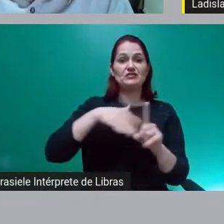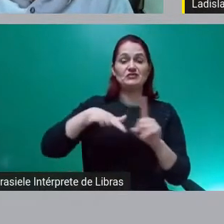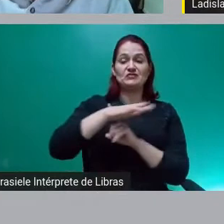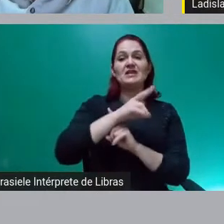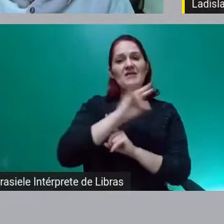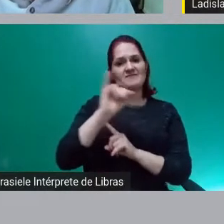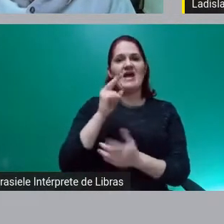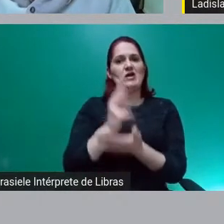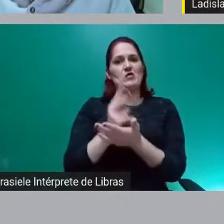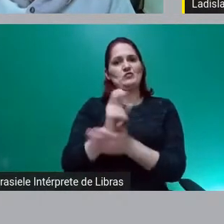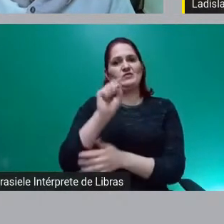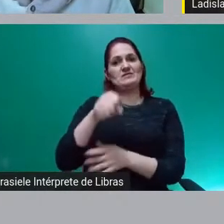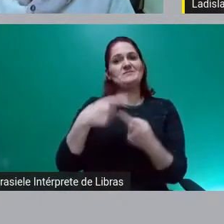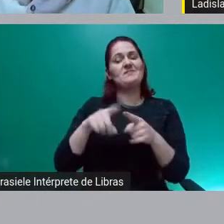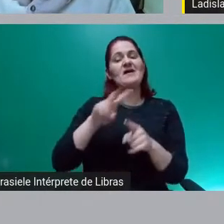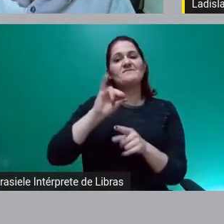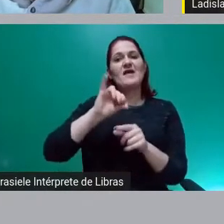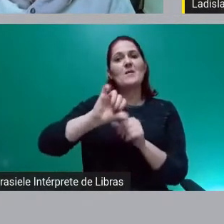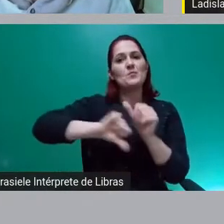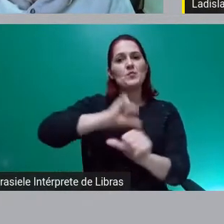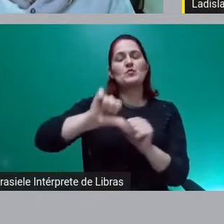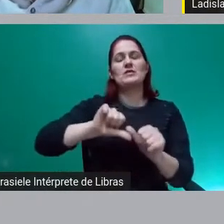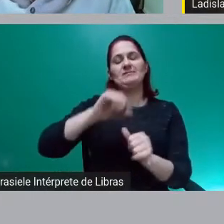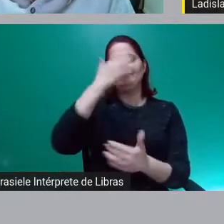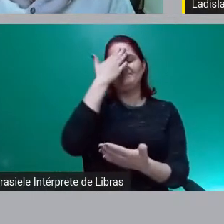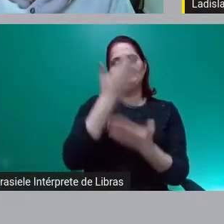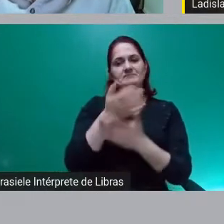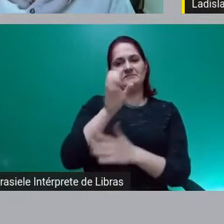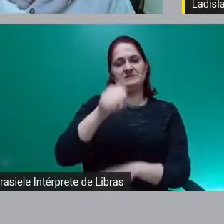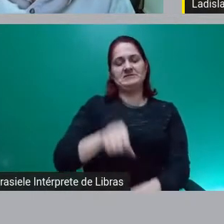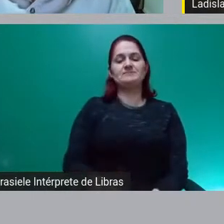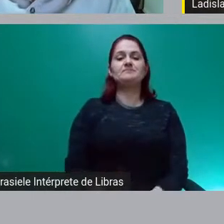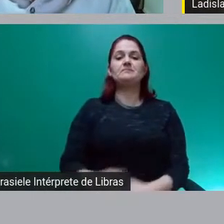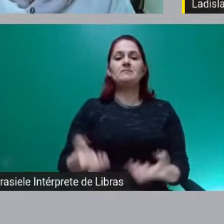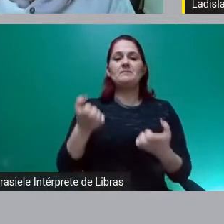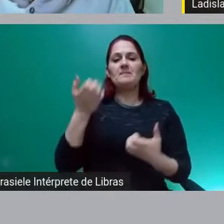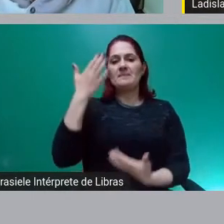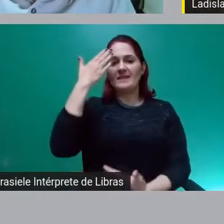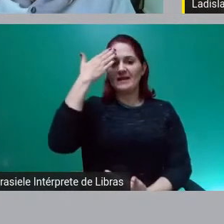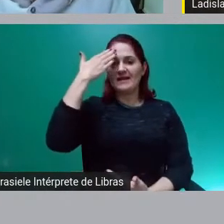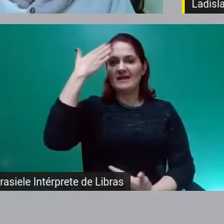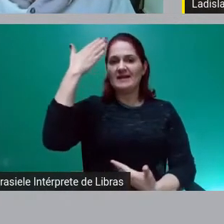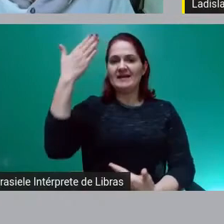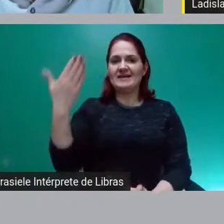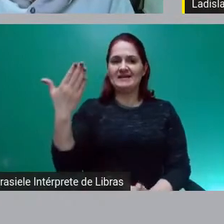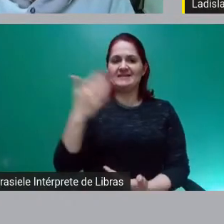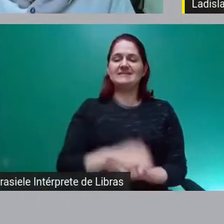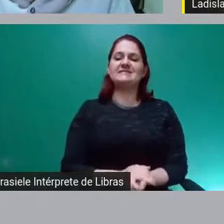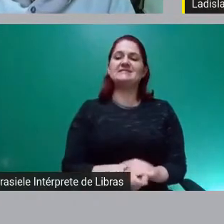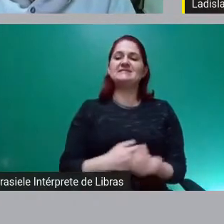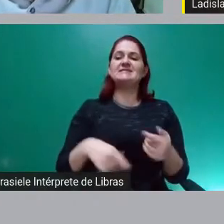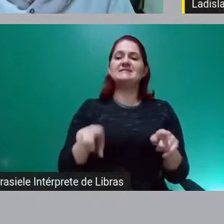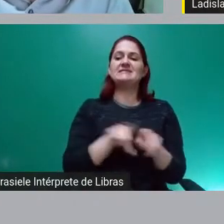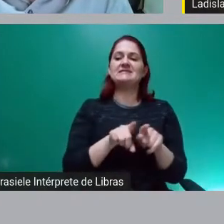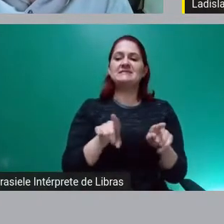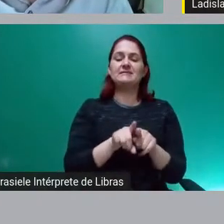alterar. Bom, eu queria agradecer e me colocar à disposição para o debate.